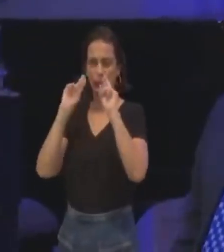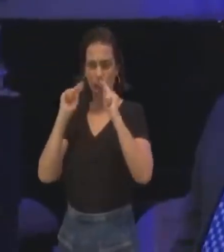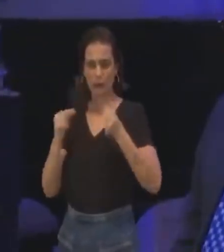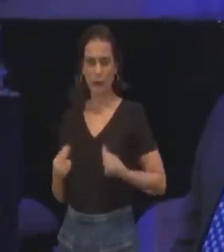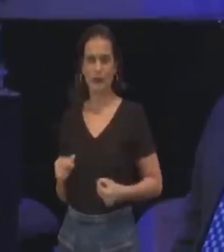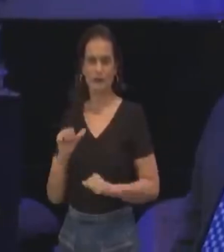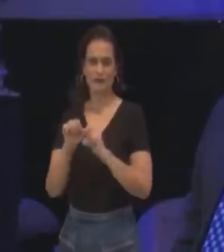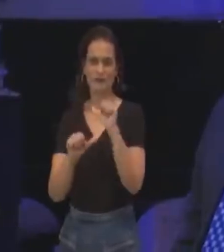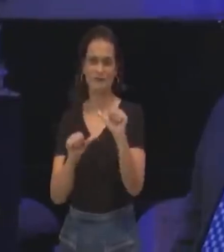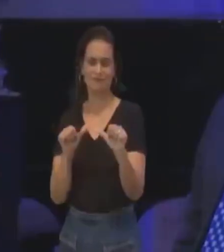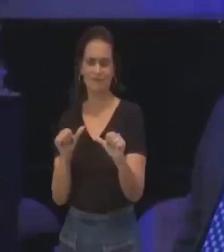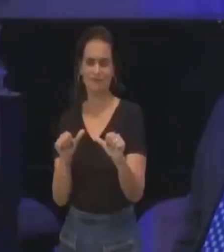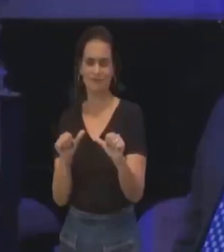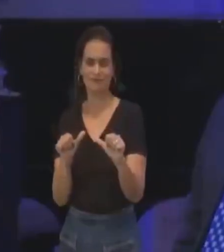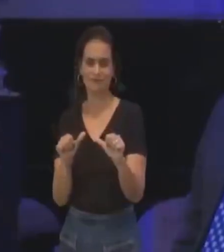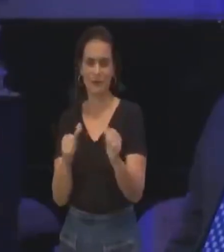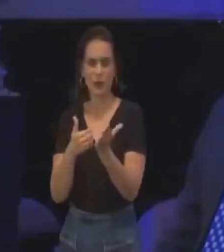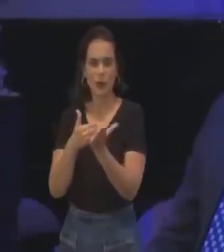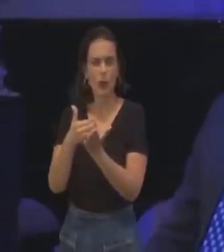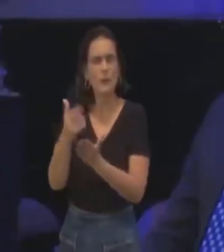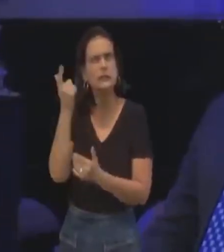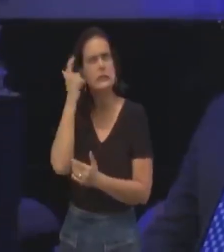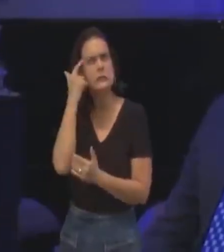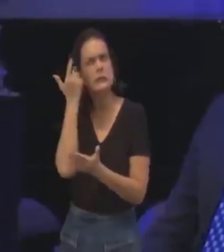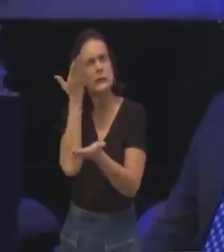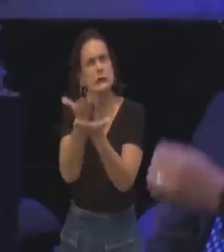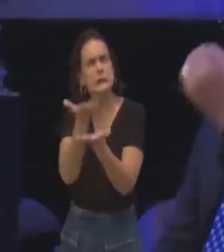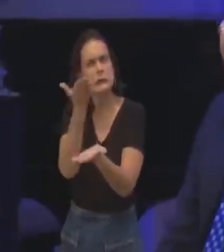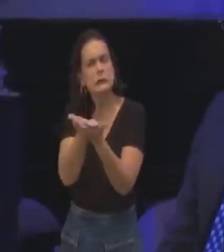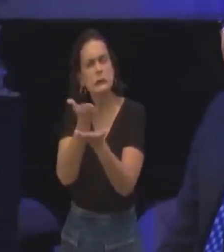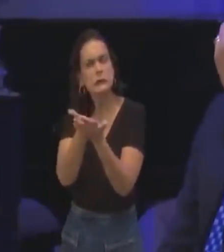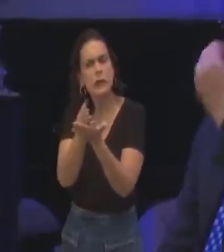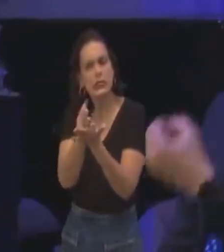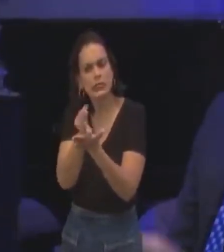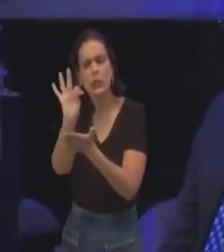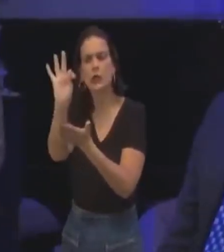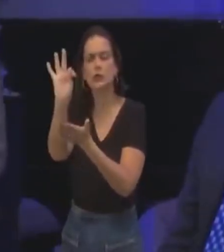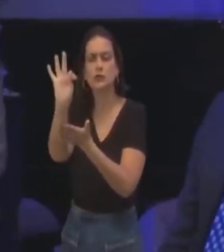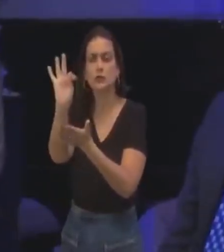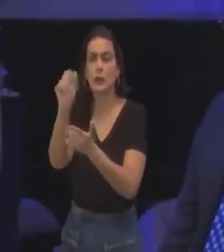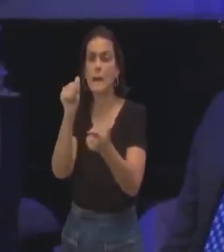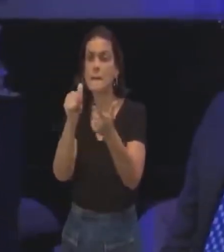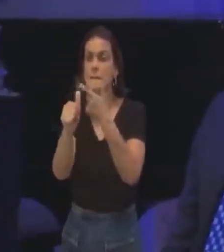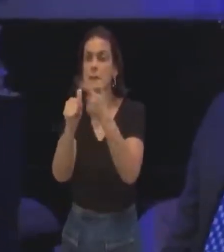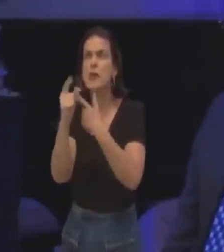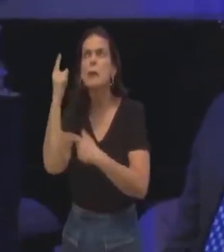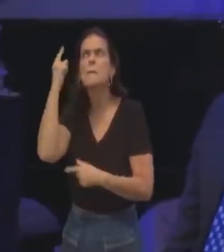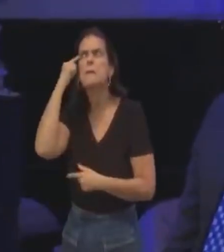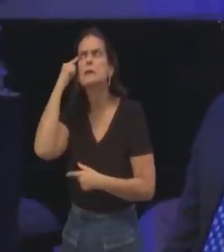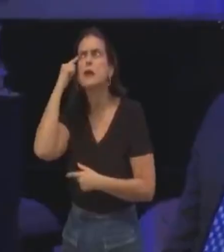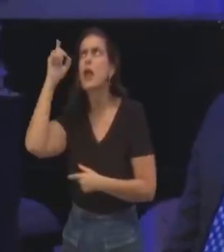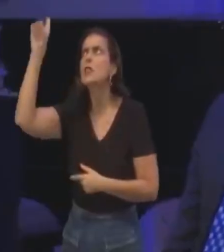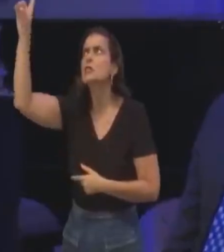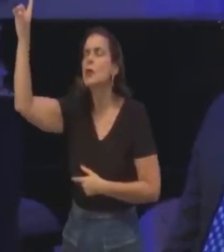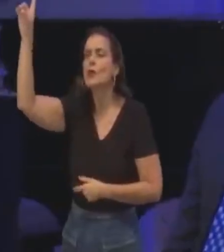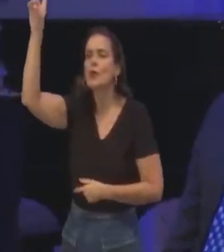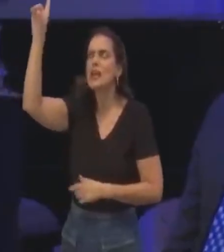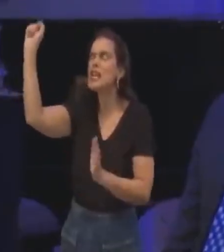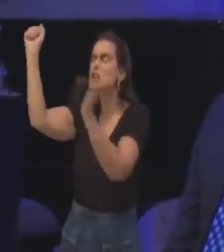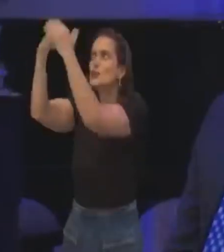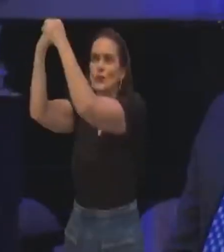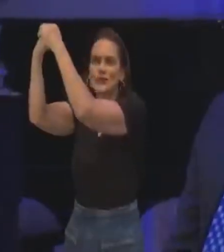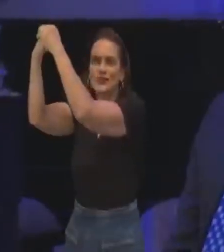isso, quando nós começamos a pensar em educação teológica, nós precisamos pensar em primeiro lugar nesse Deus que se revela, nesse Deus